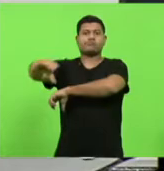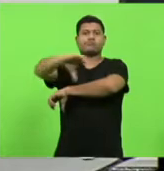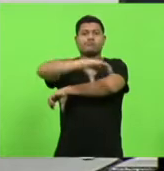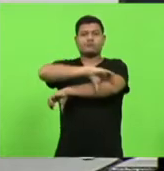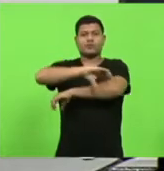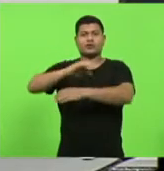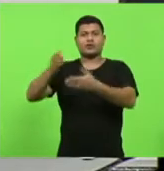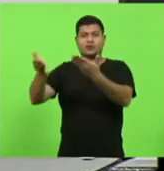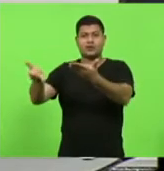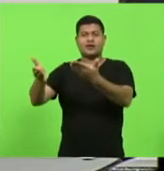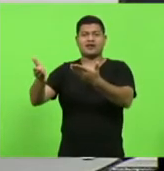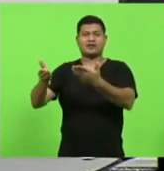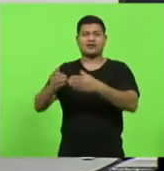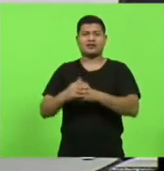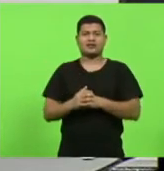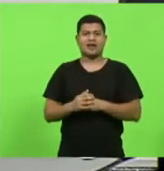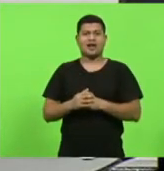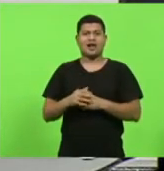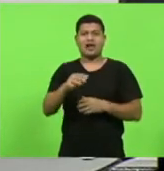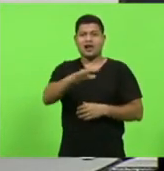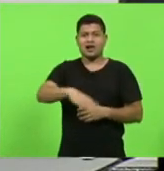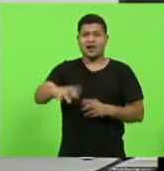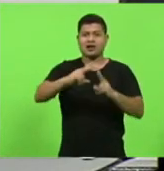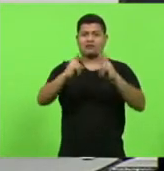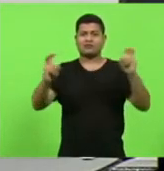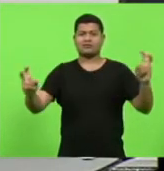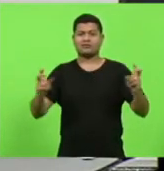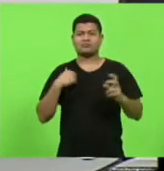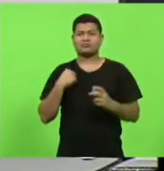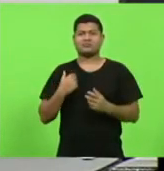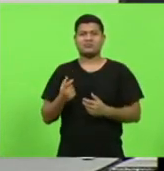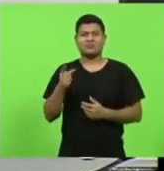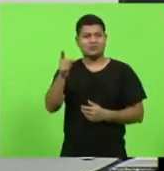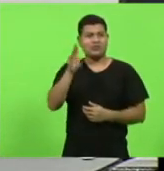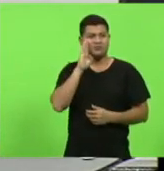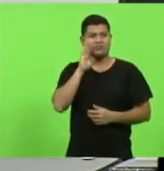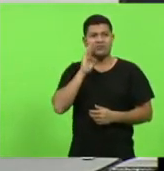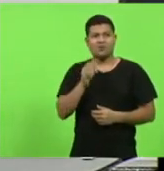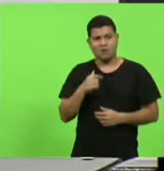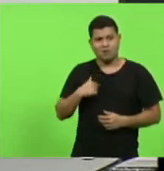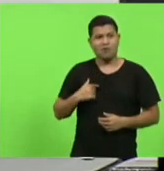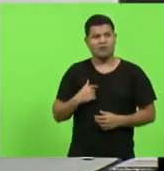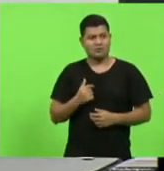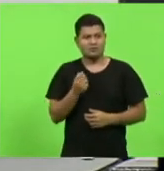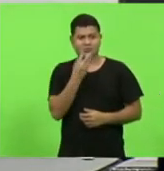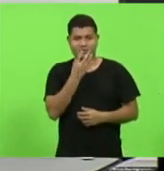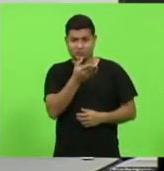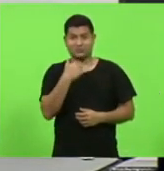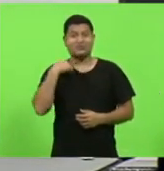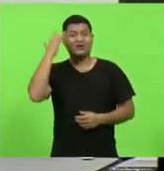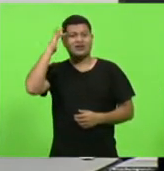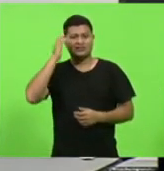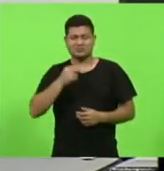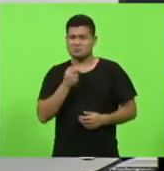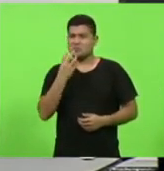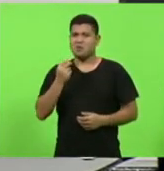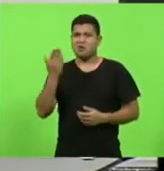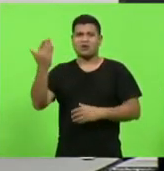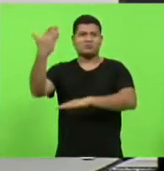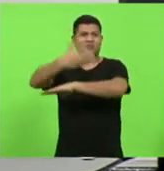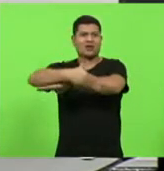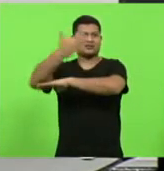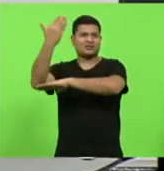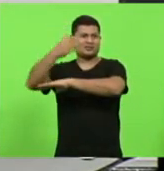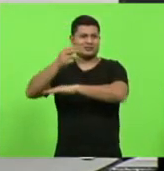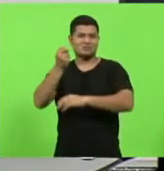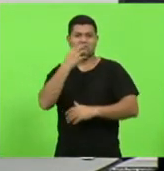Berlanda. Tu que és um executivo bem-sucedido, que negócio bom esse do pedágio. Por